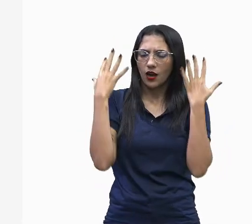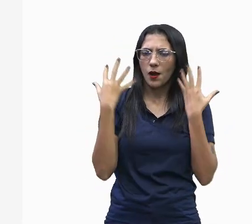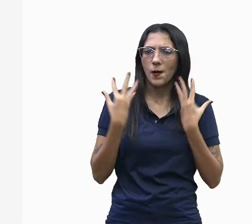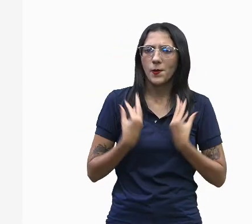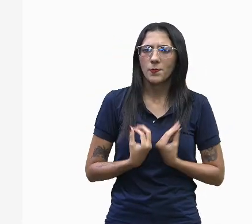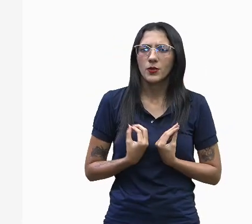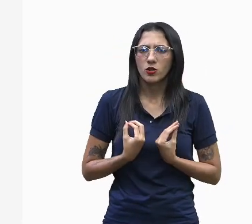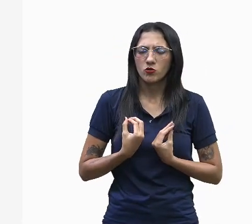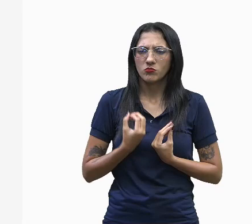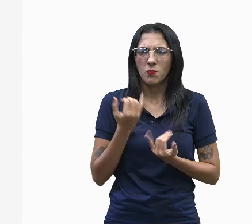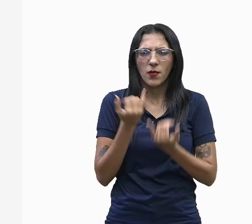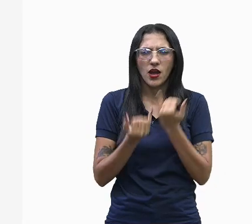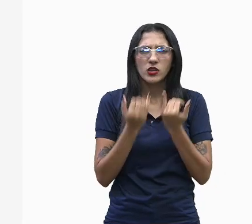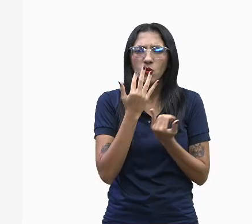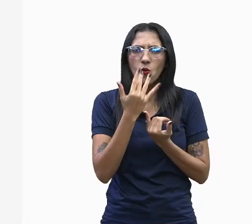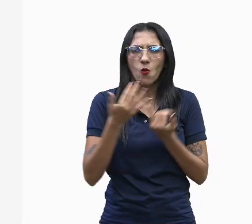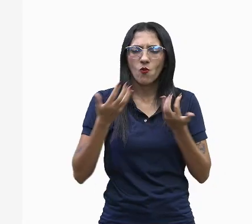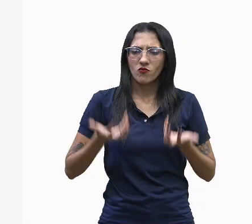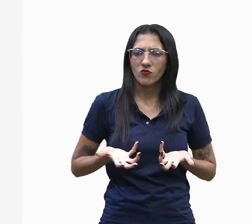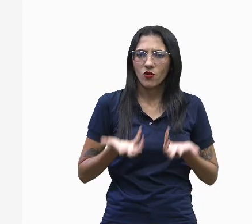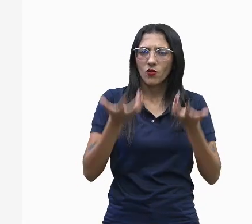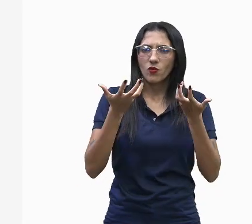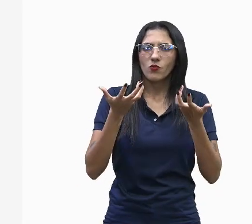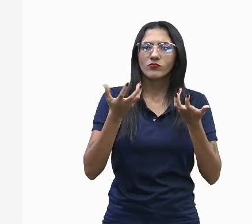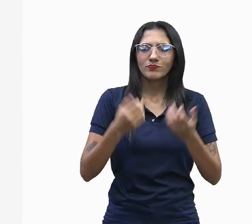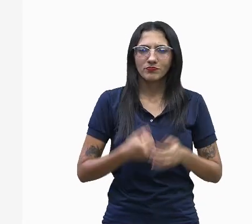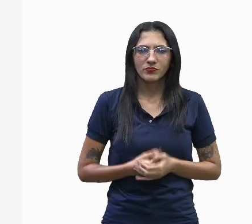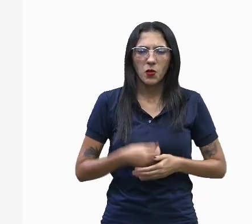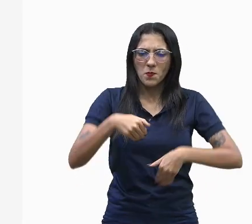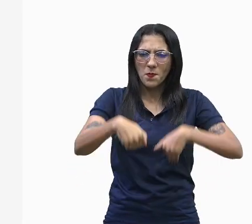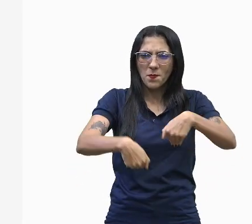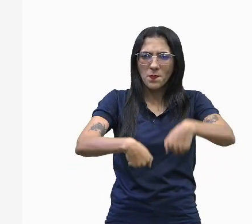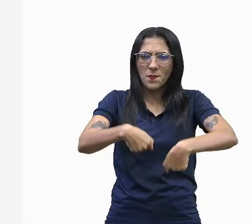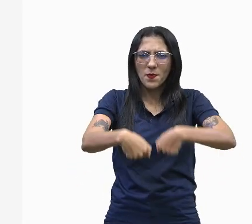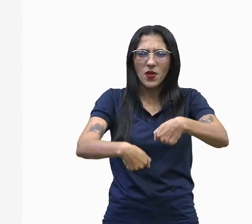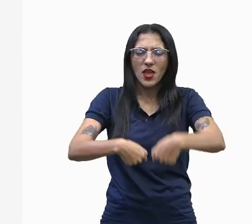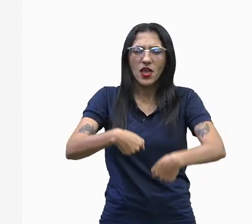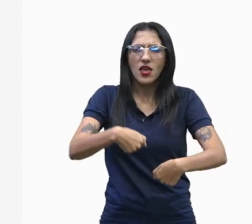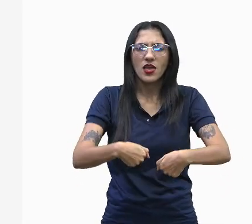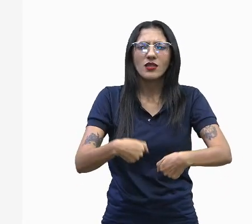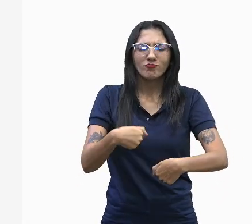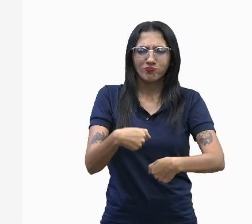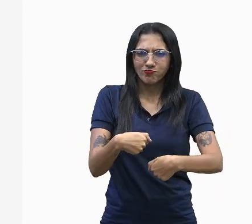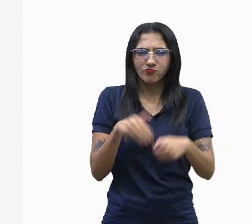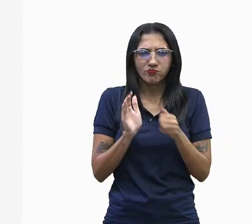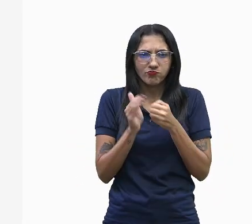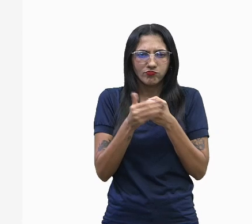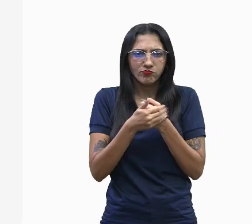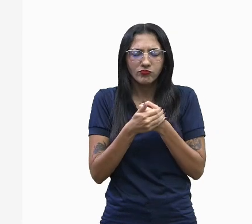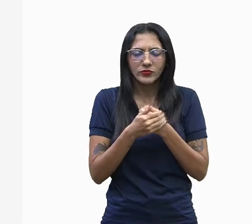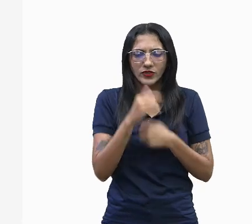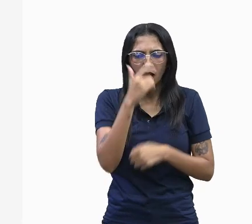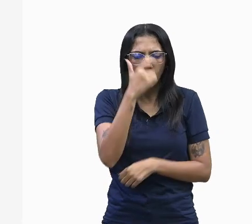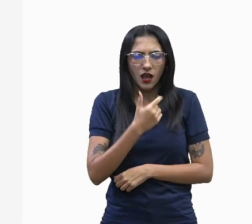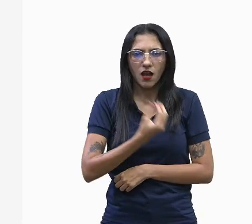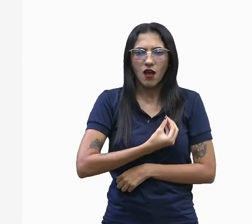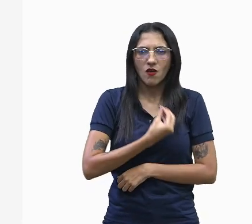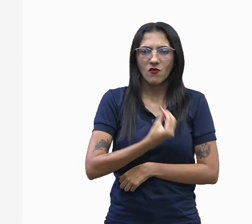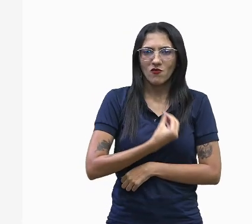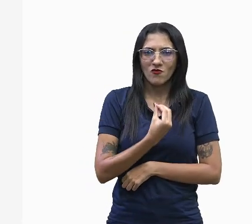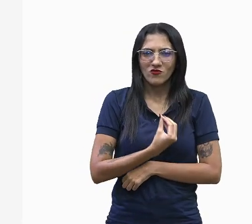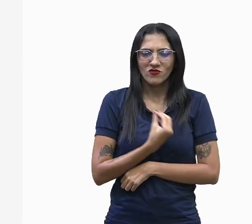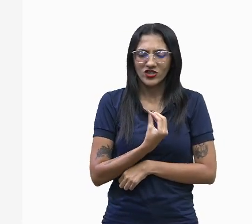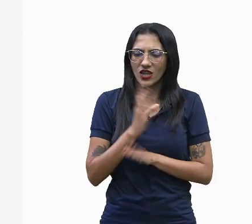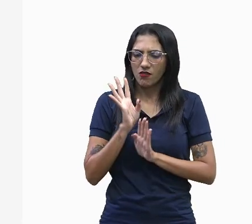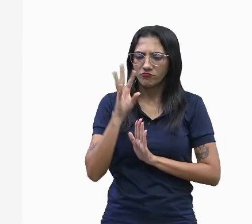Fado significa vaidoso. Meus pés invertidos levam a labirintos. Sou cria de bicho